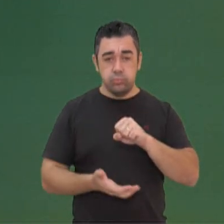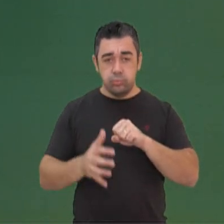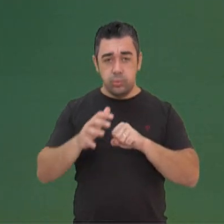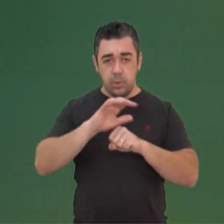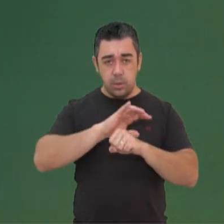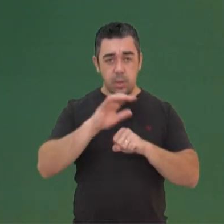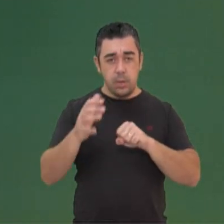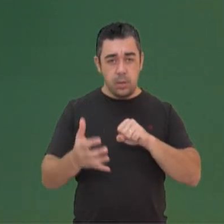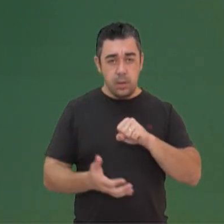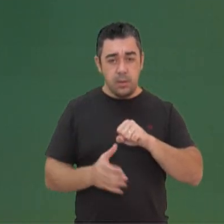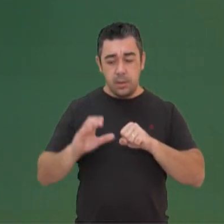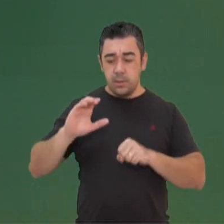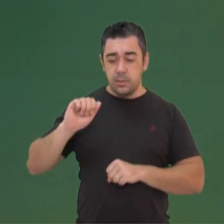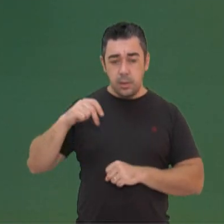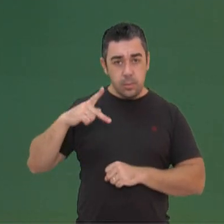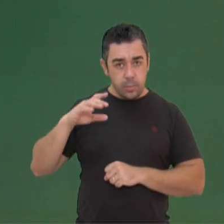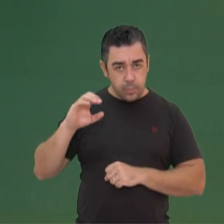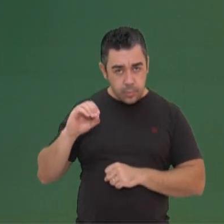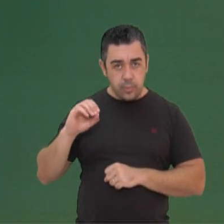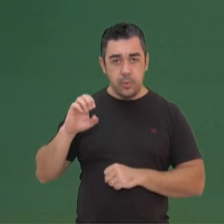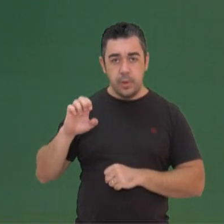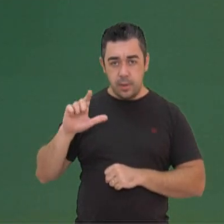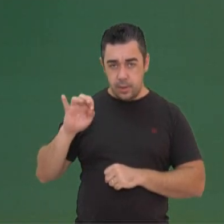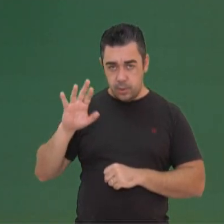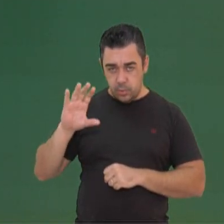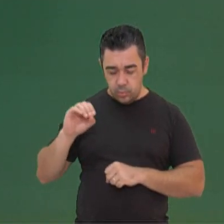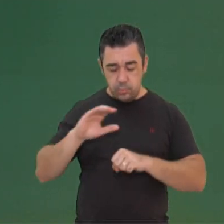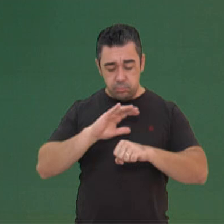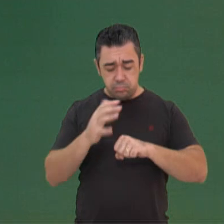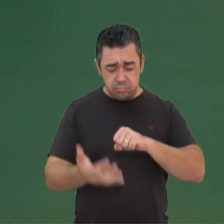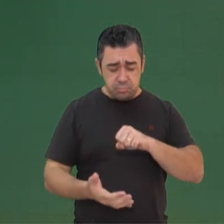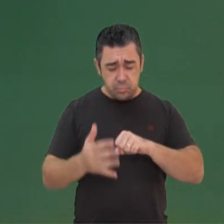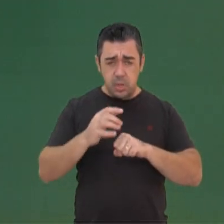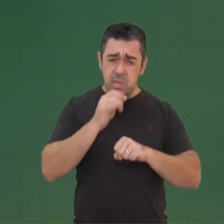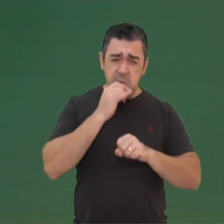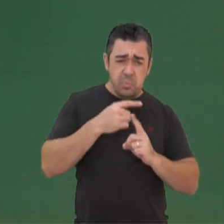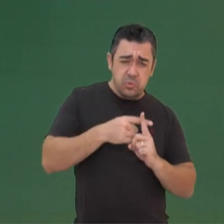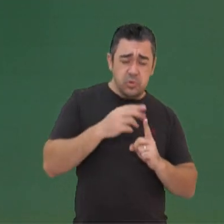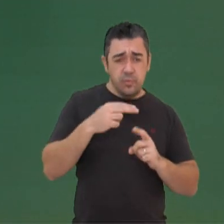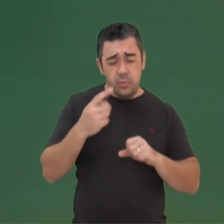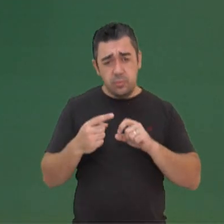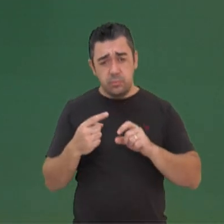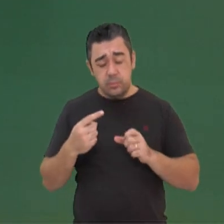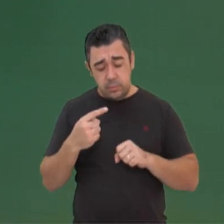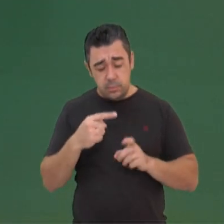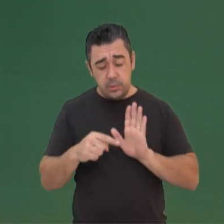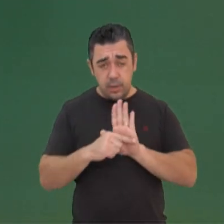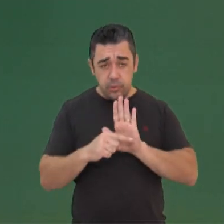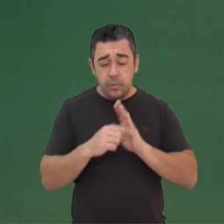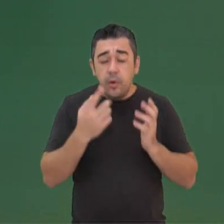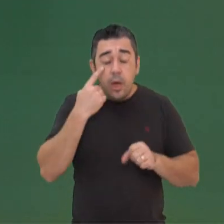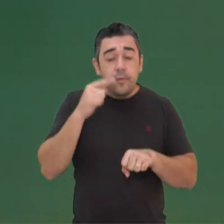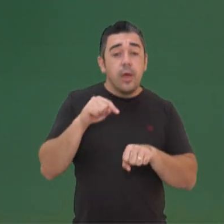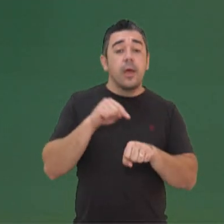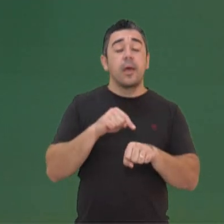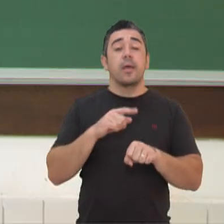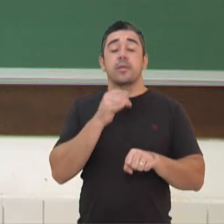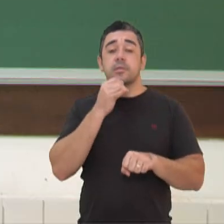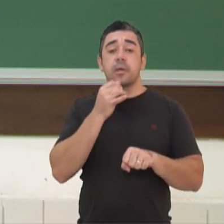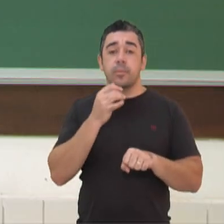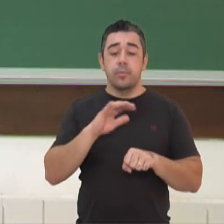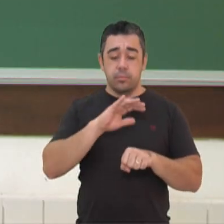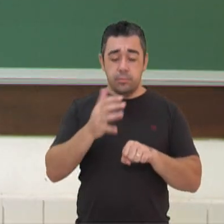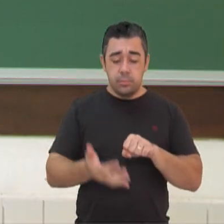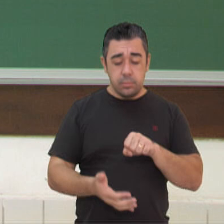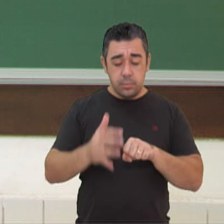de campo elétrico, né? Uma grandeza vetorial já vista anteriormente. E esse campo elétrico traz consigo